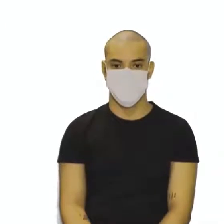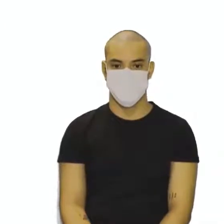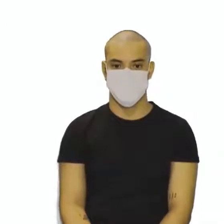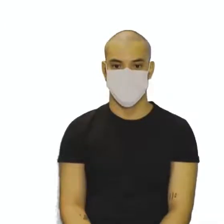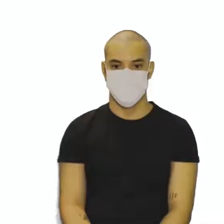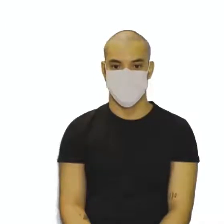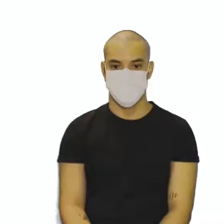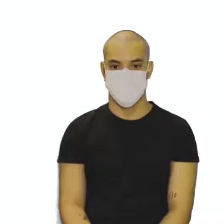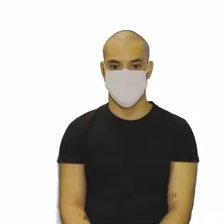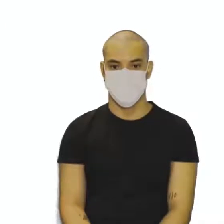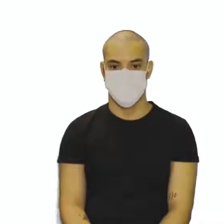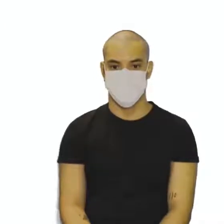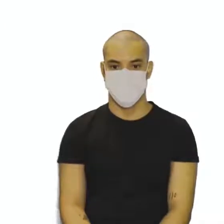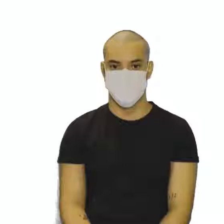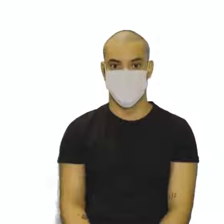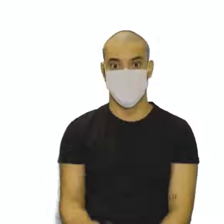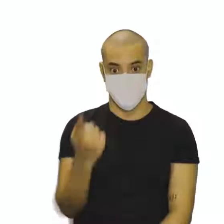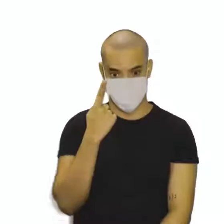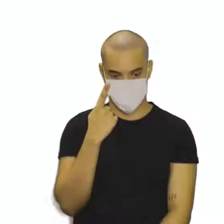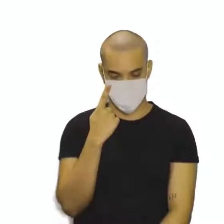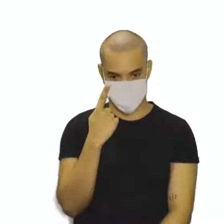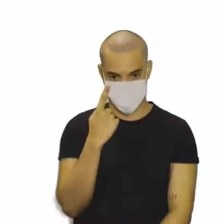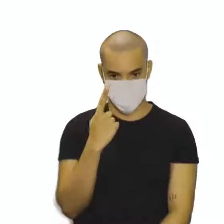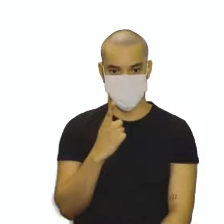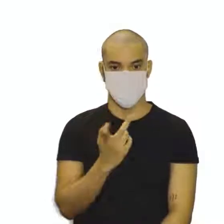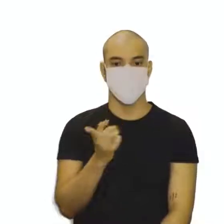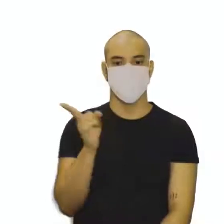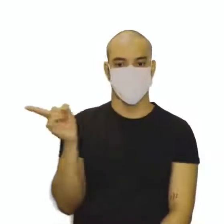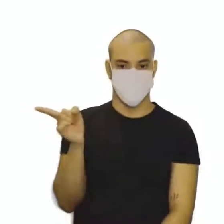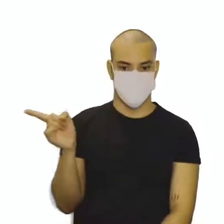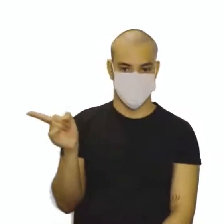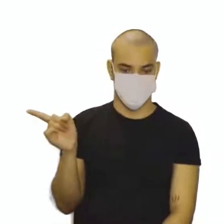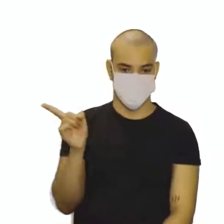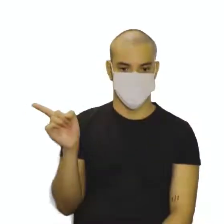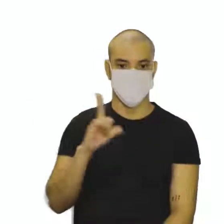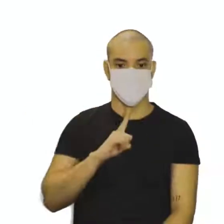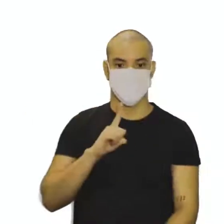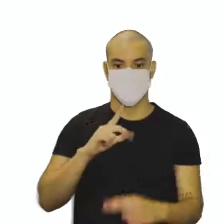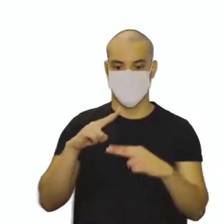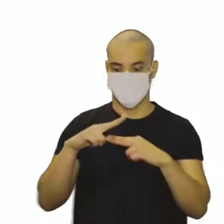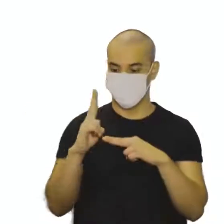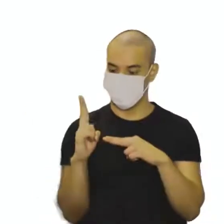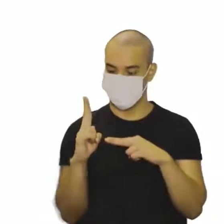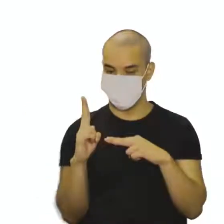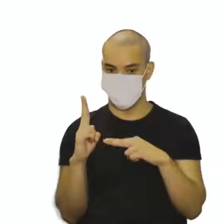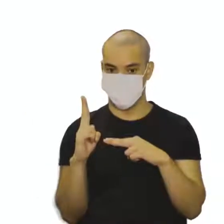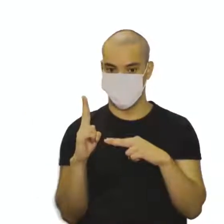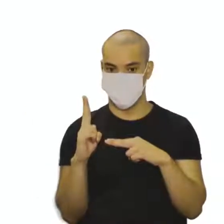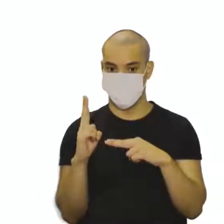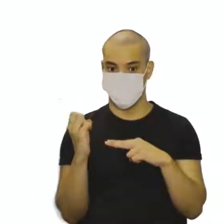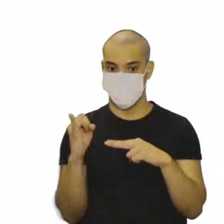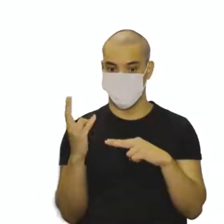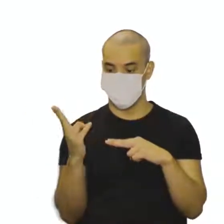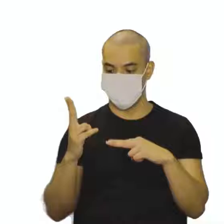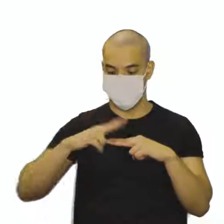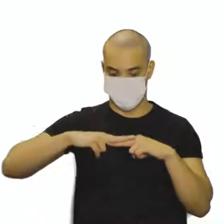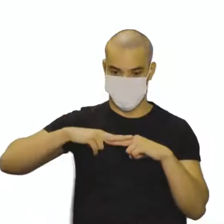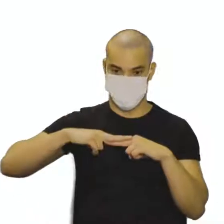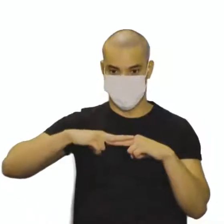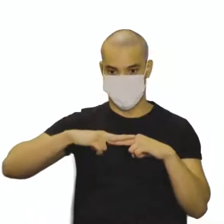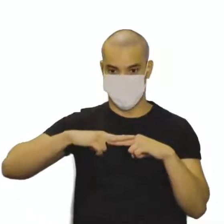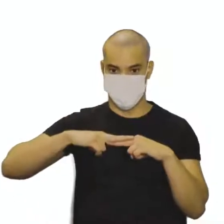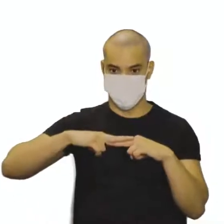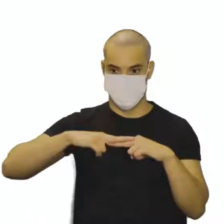ver aqui. Opa! Ó, vamos pegar esse circuito aqui. Chave aberta, chave fechada. Situação 1,